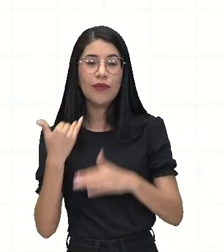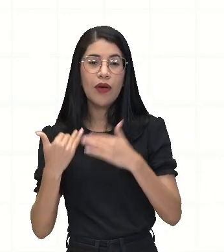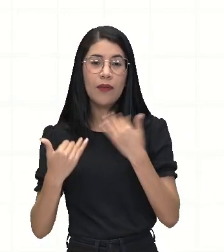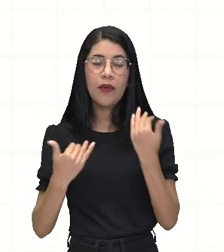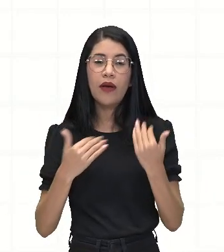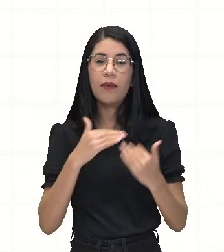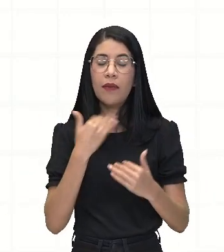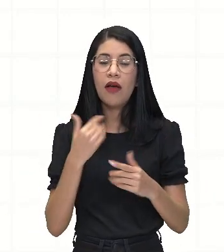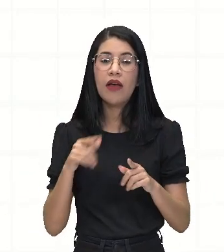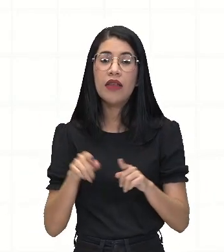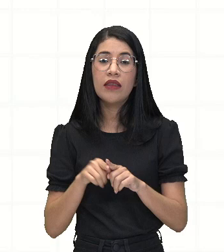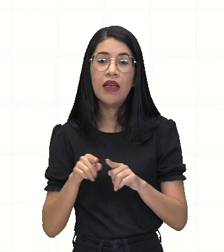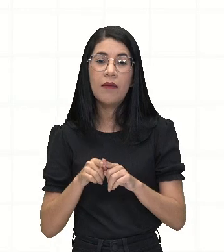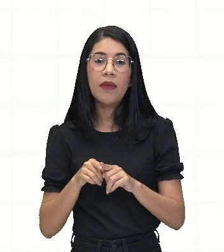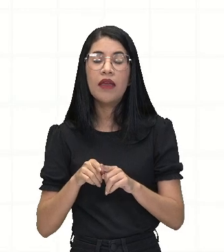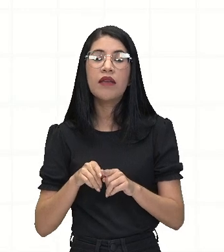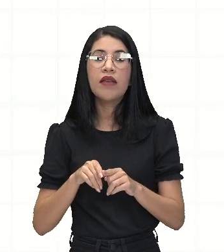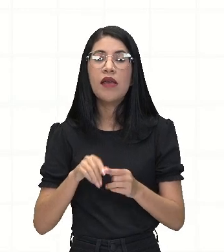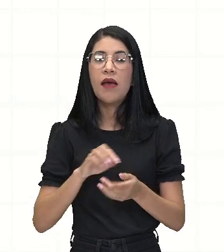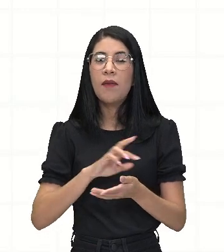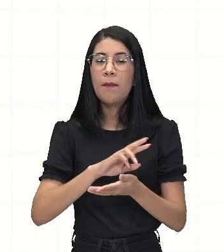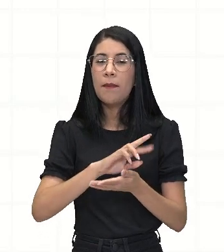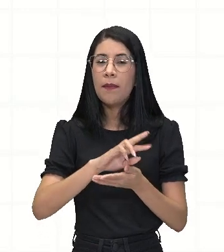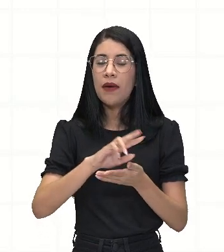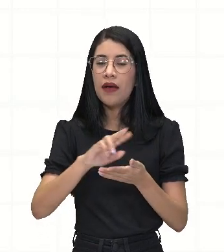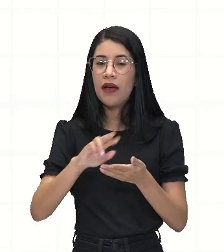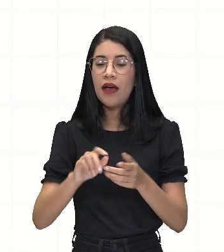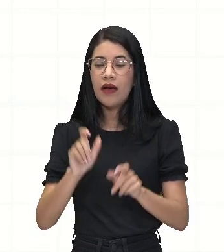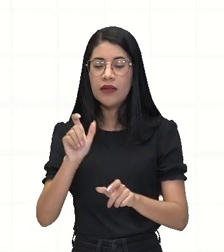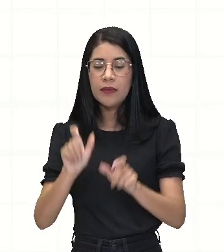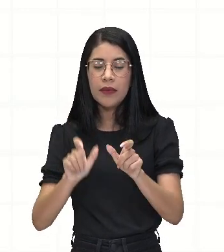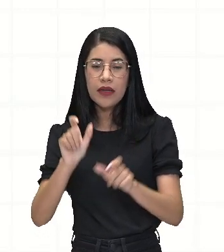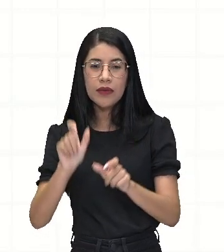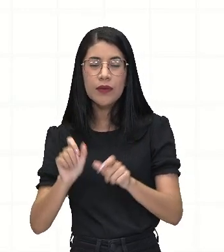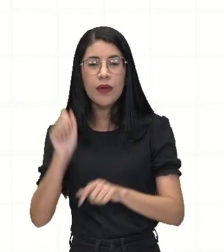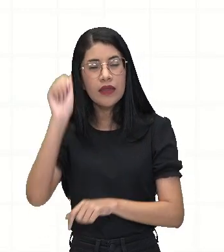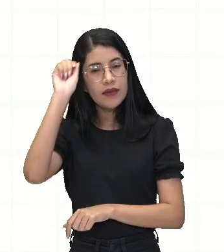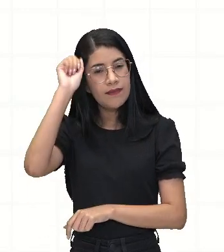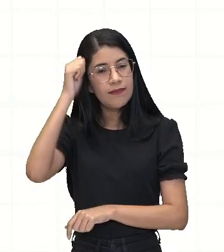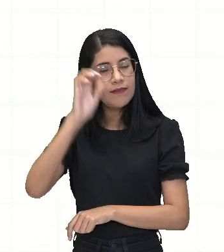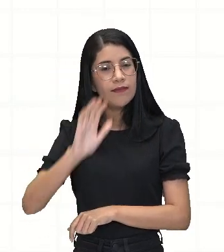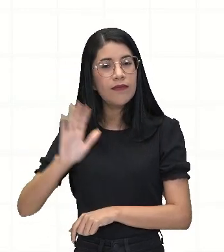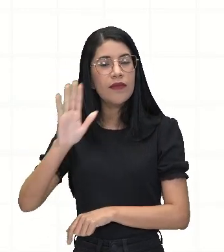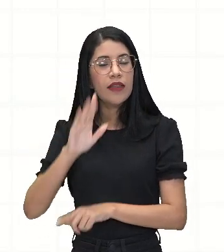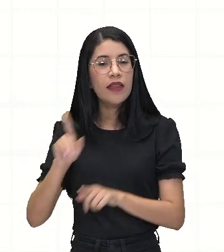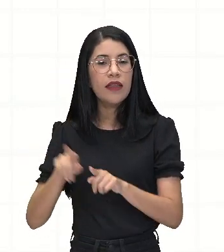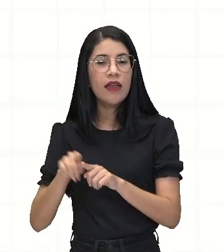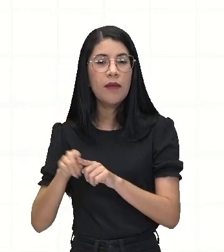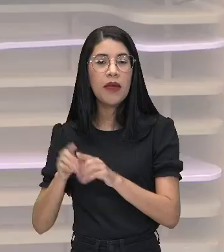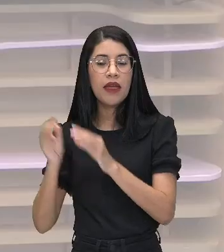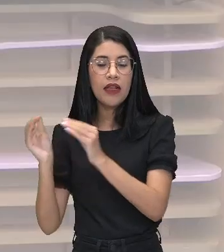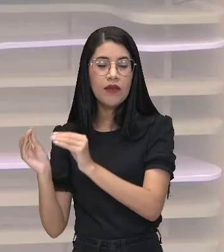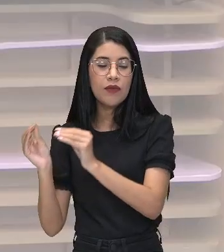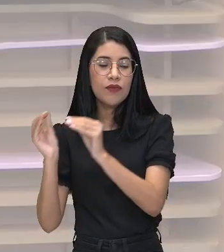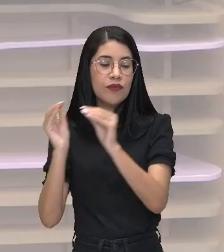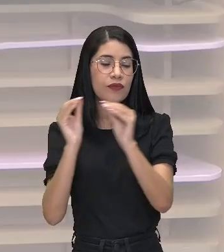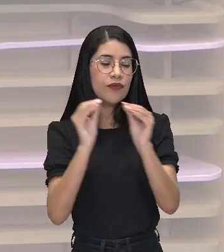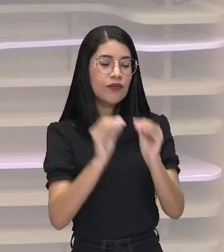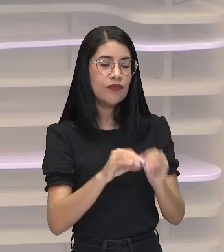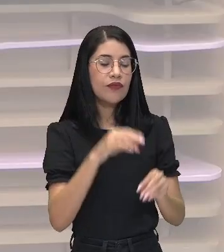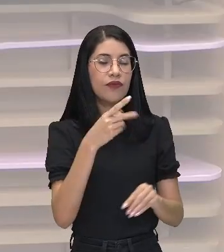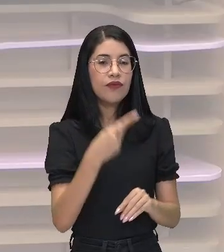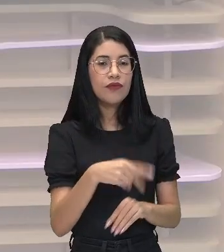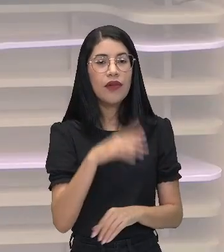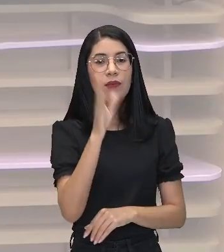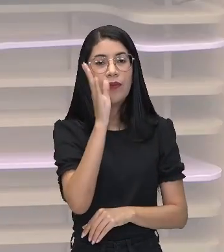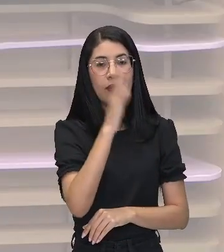aí, além dos povos indígenas, também para os povos africanos, né, que vinham, que eram trazidos aqui